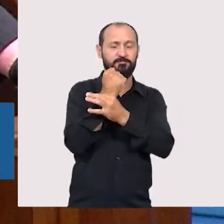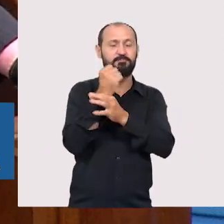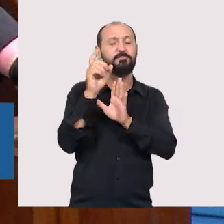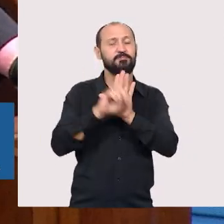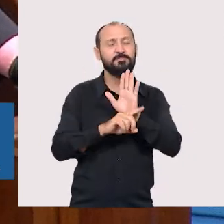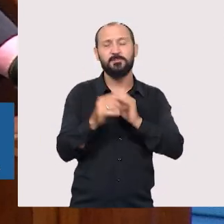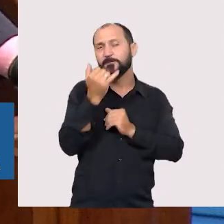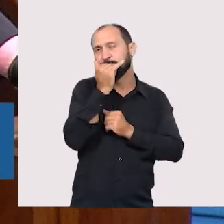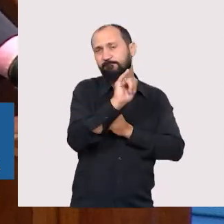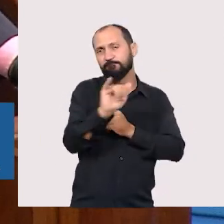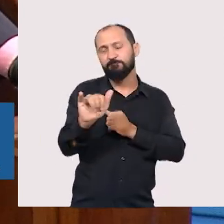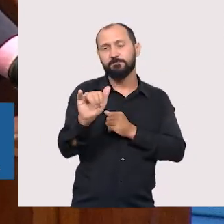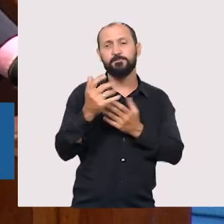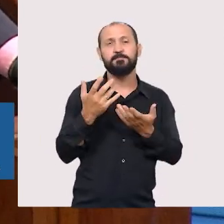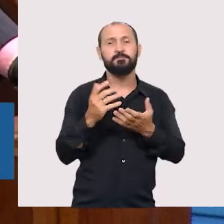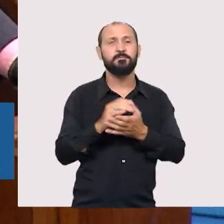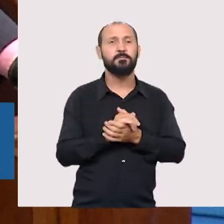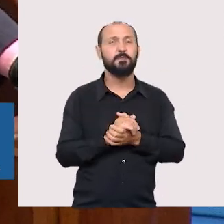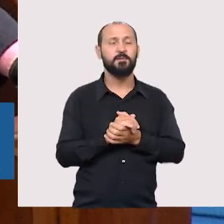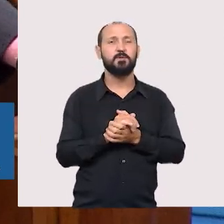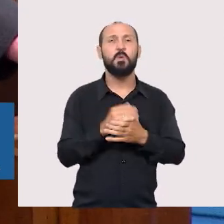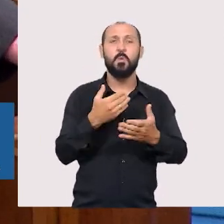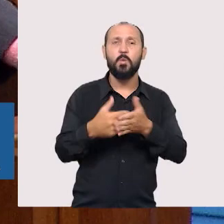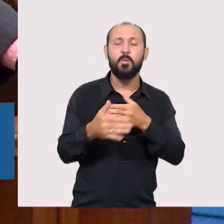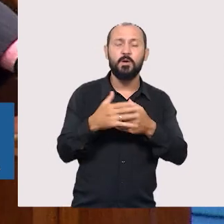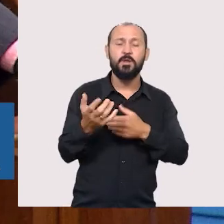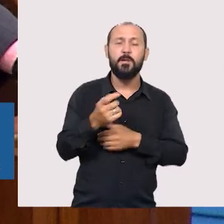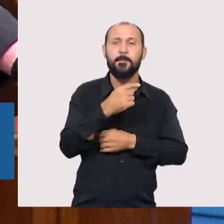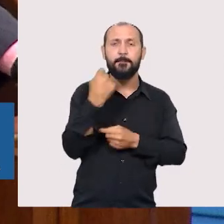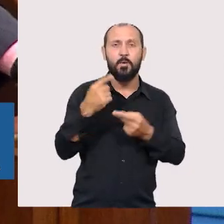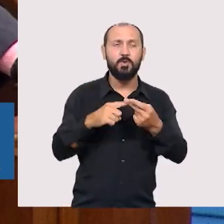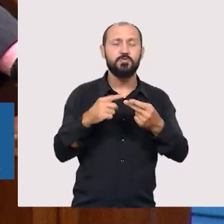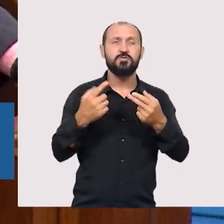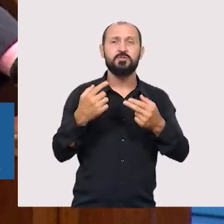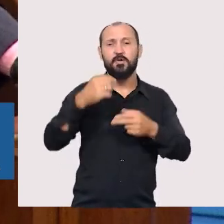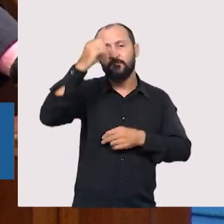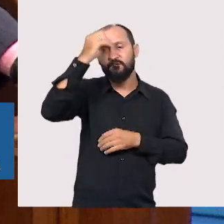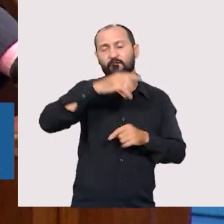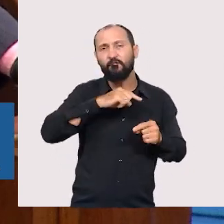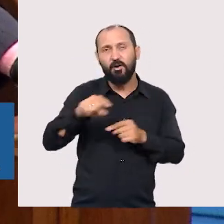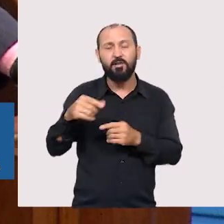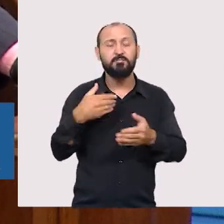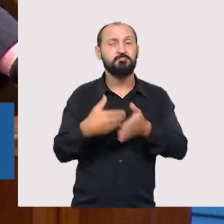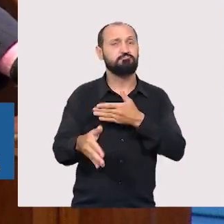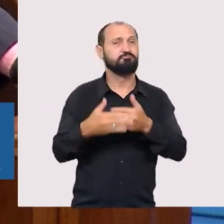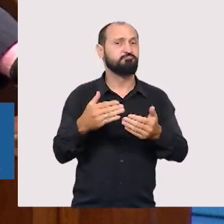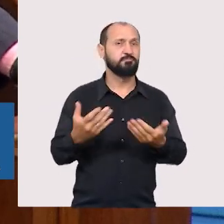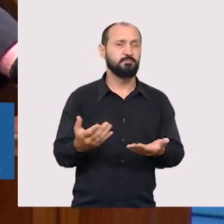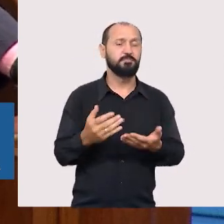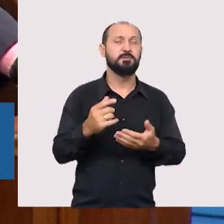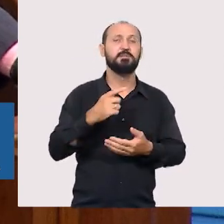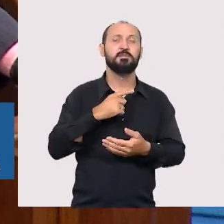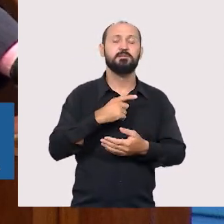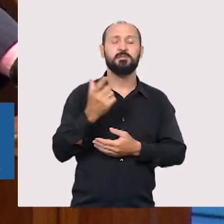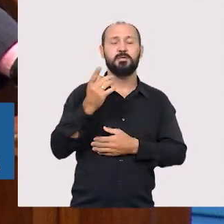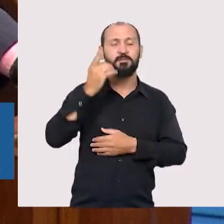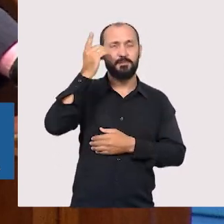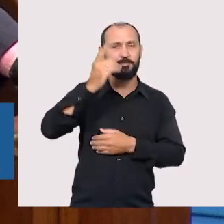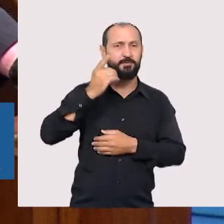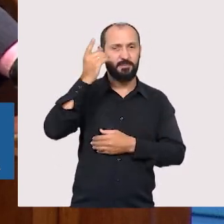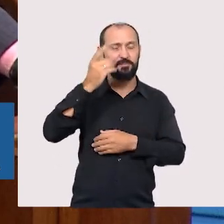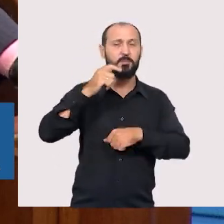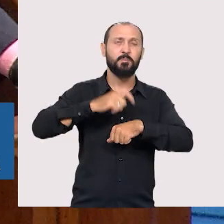Conheça todo o sistema de garantia de direitos. Mais uma vez, lamentamos aqui qualquer morte, qualquer violência, qualquer